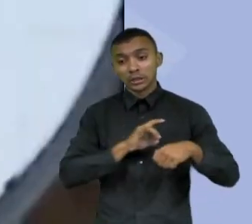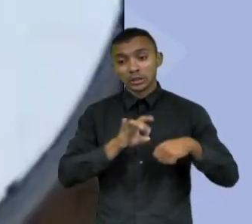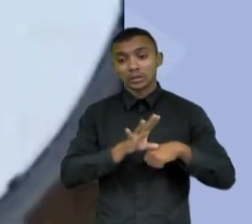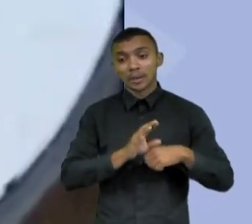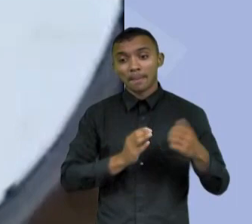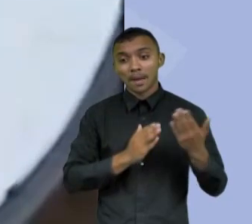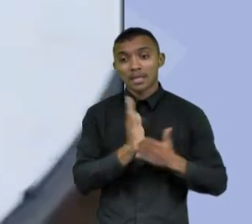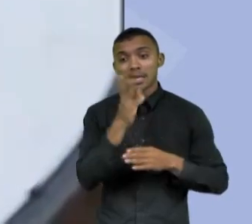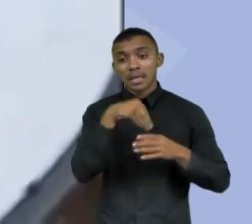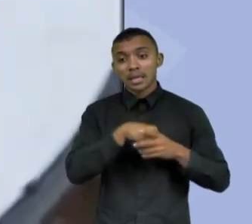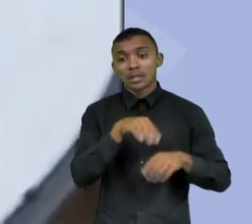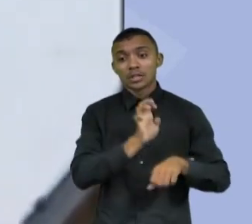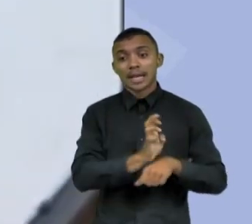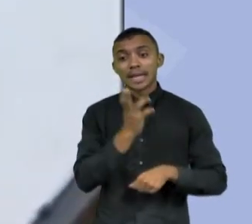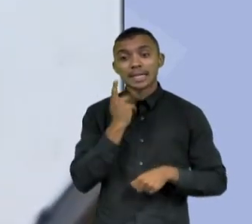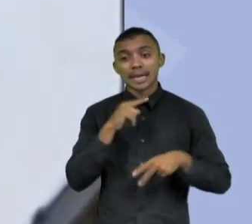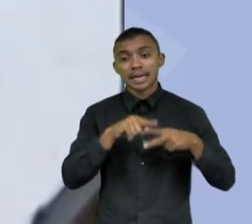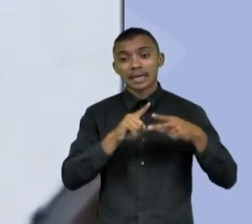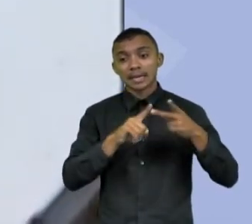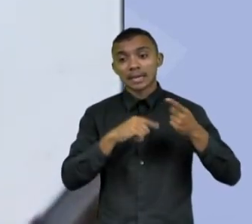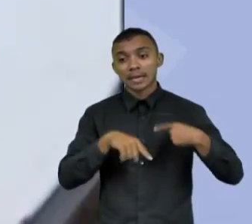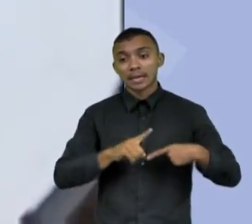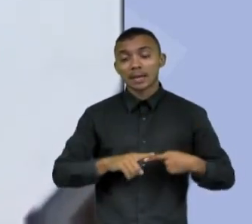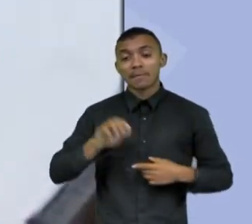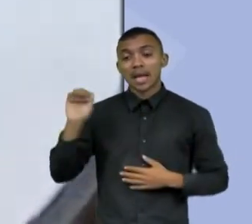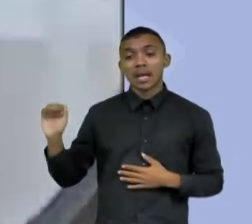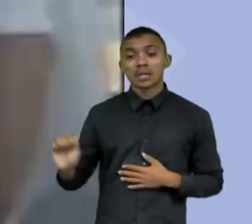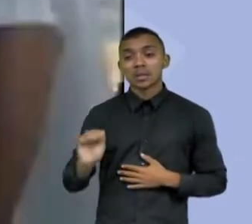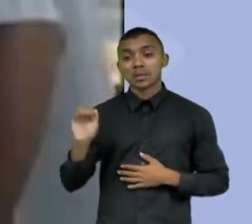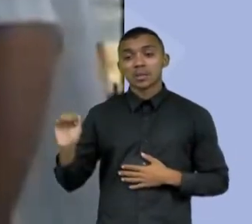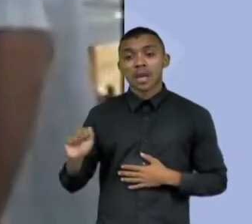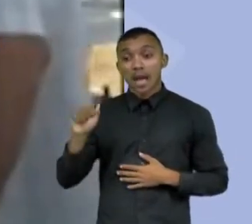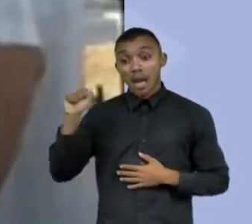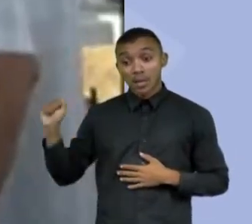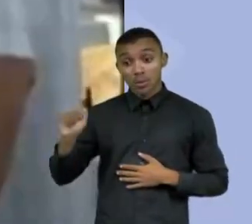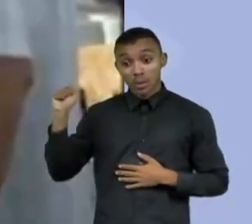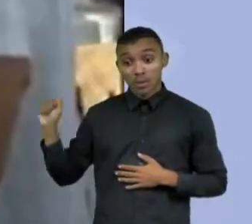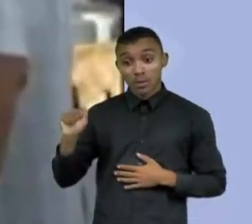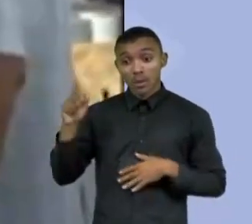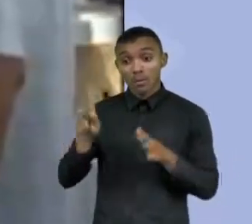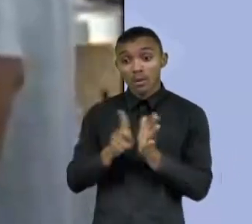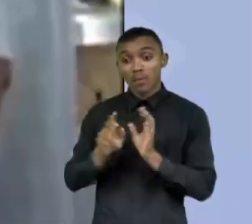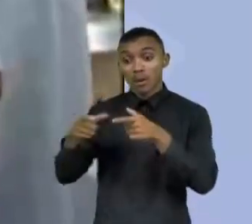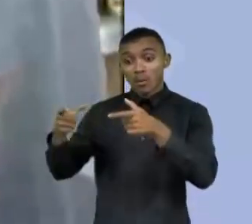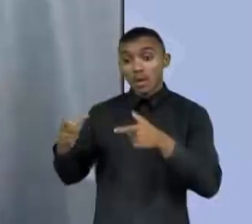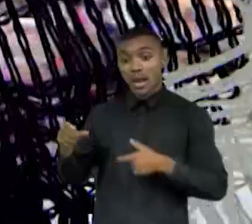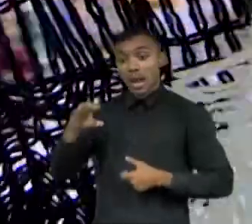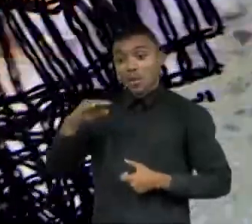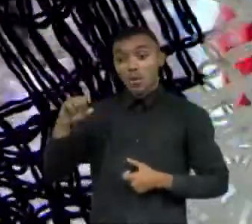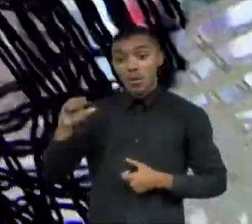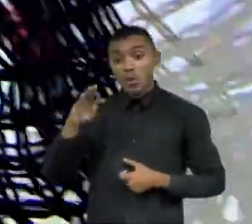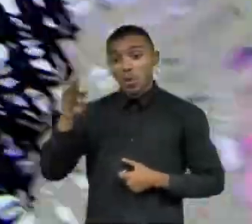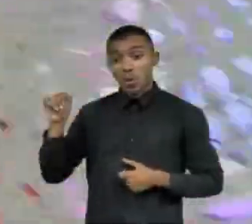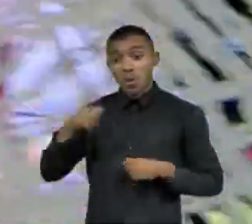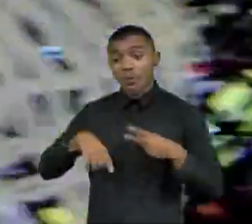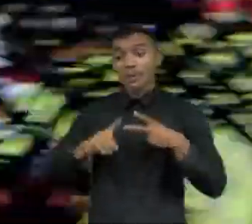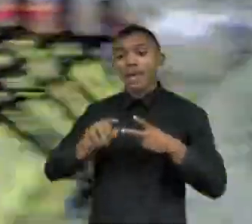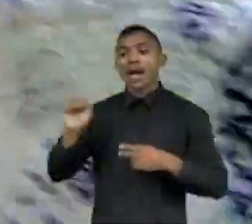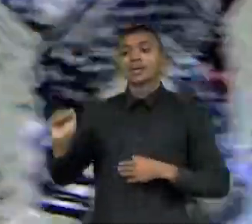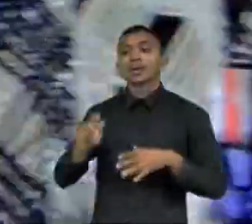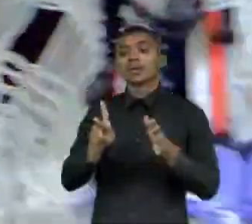se encontram no Ceará. São elas a Associação dos Carcinicultores da Costa Negra de Acaraú e a Associação